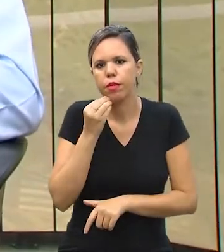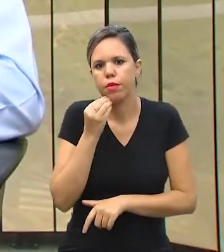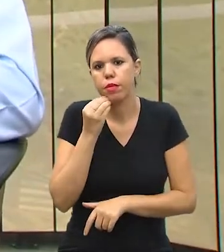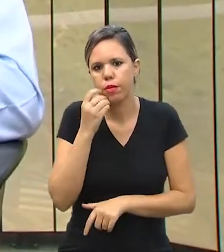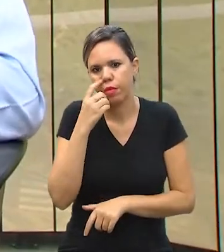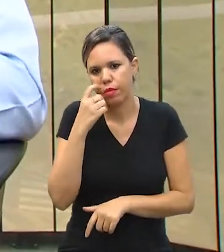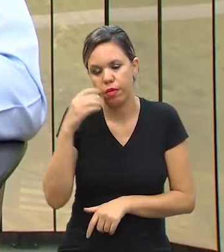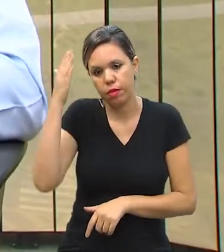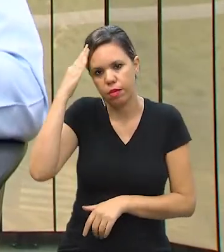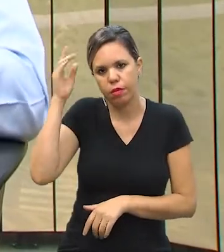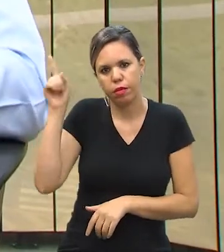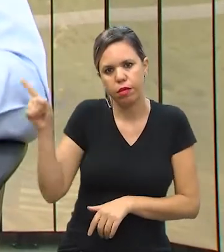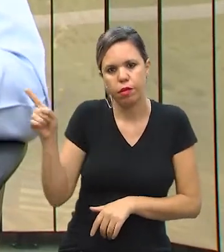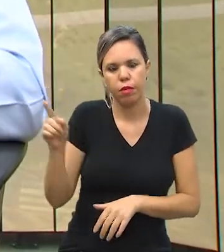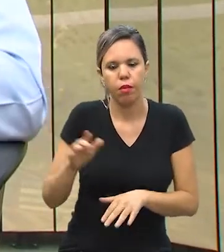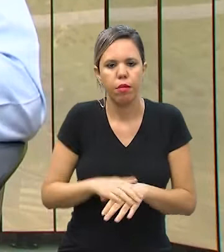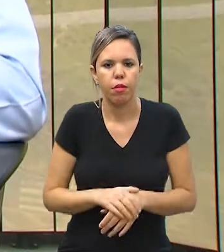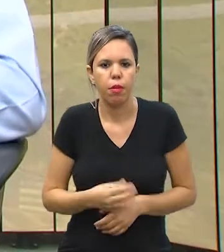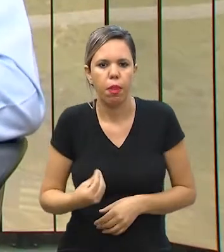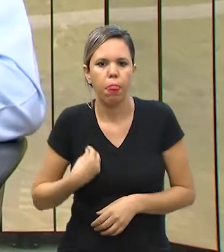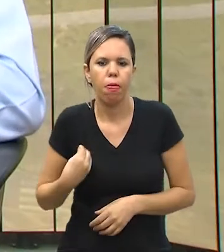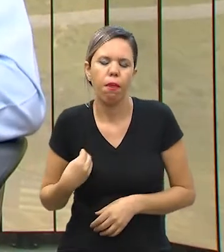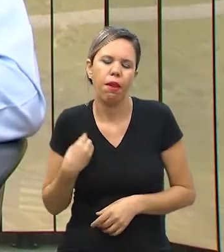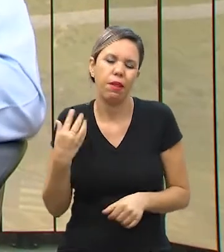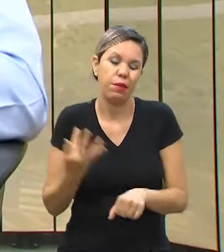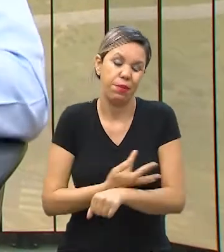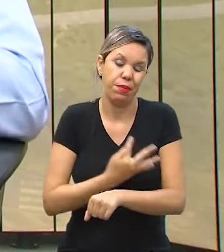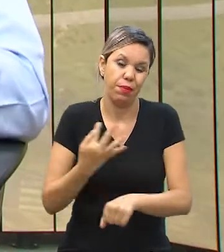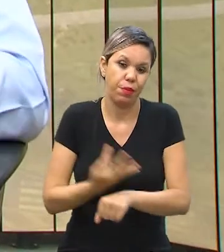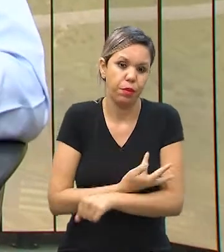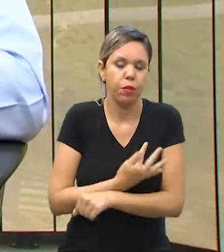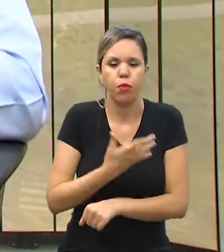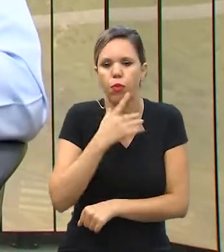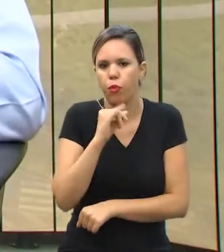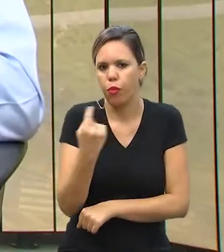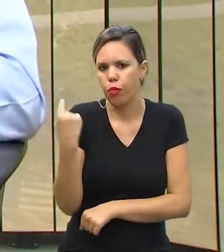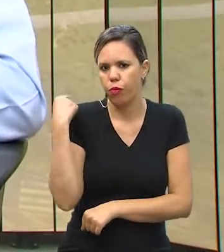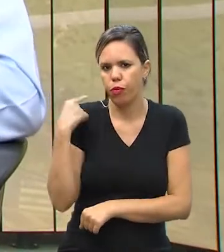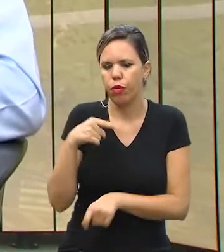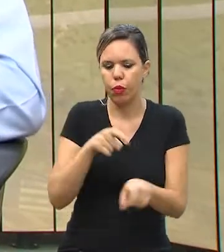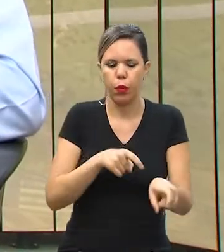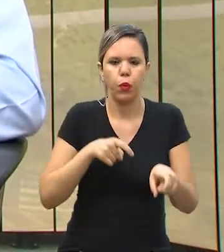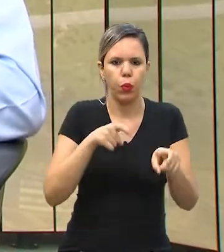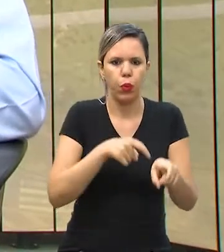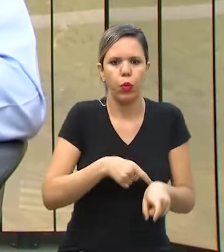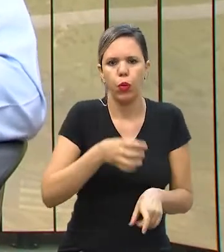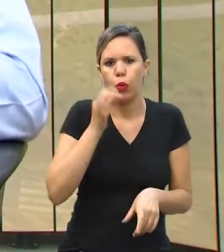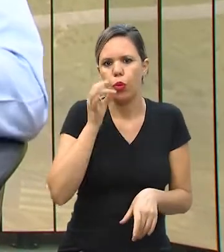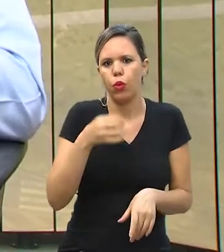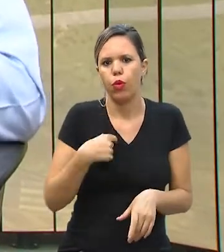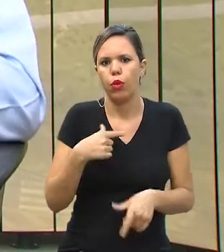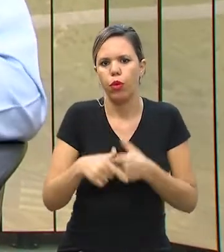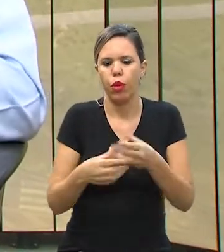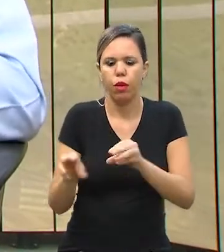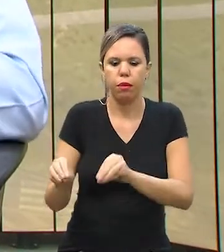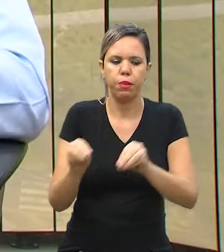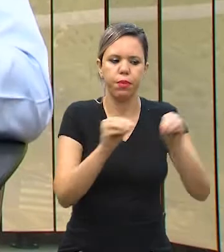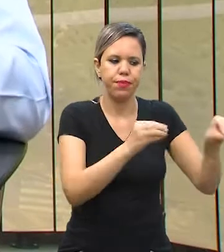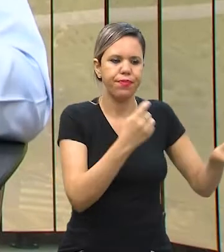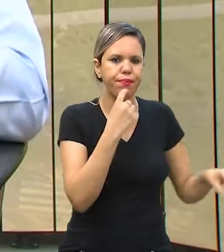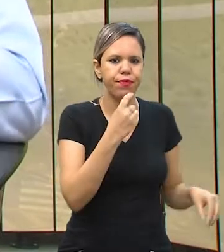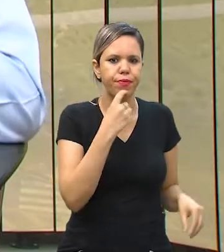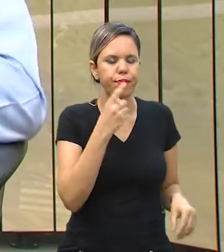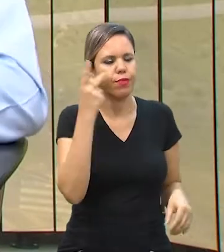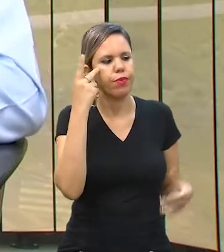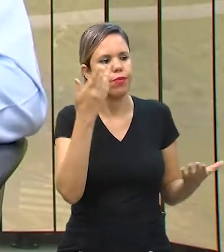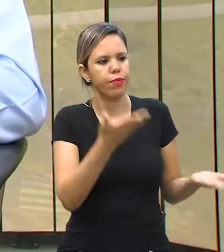No Paraná, você sabe que lá é uma vida mais difícil. Meu pai colhia café naquela época e falou, vamos para Campinas,